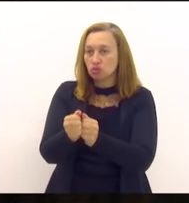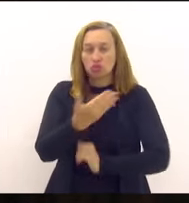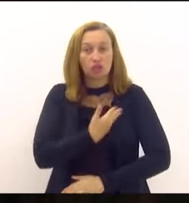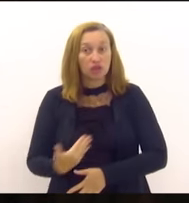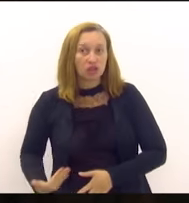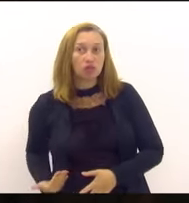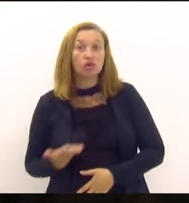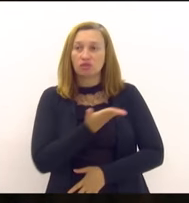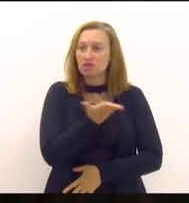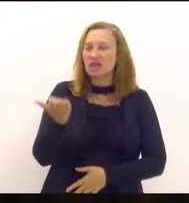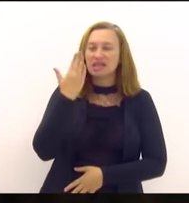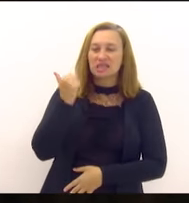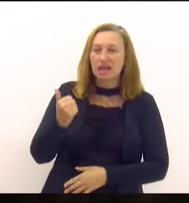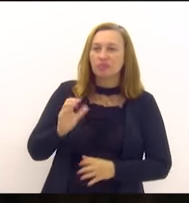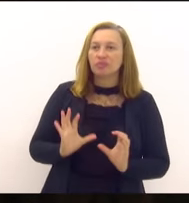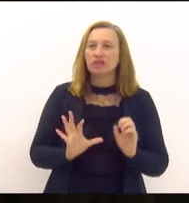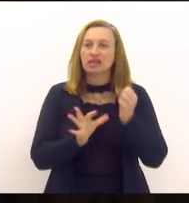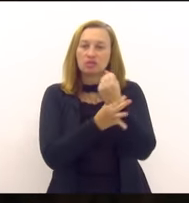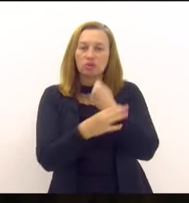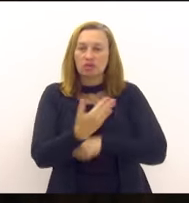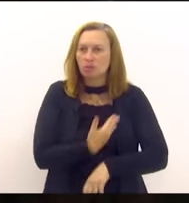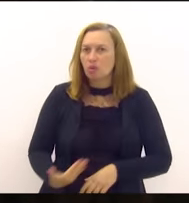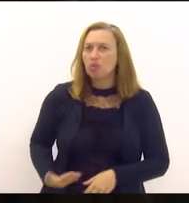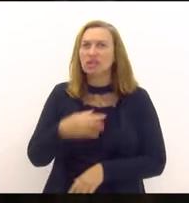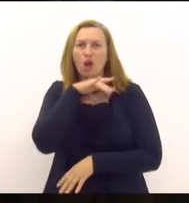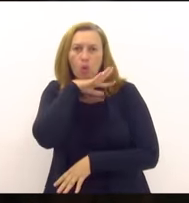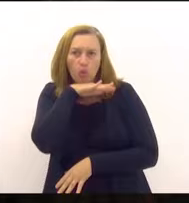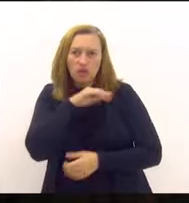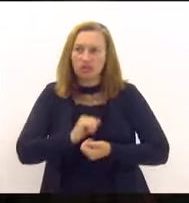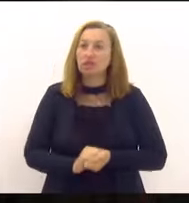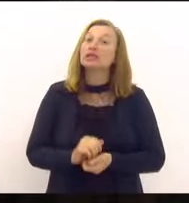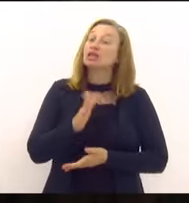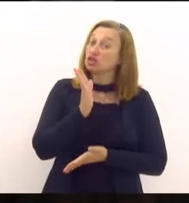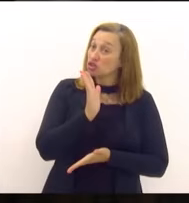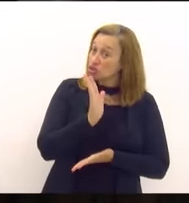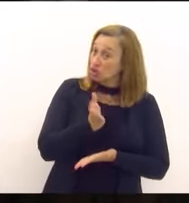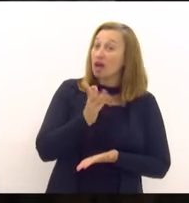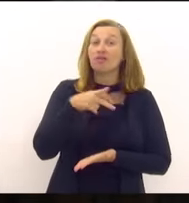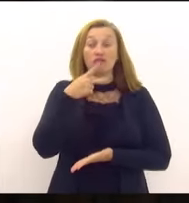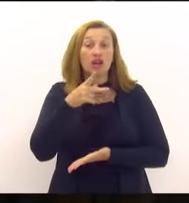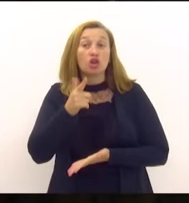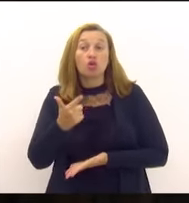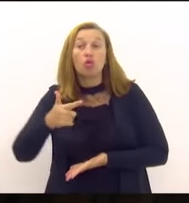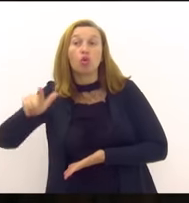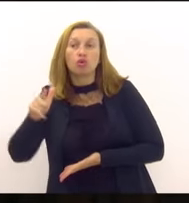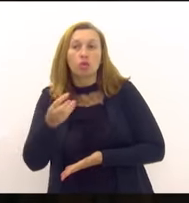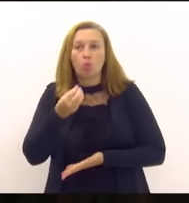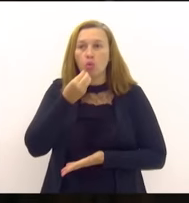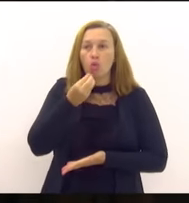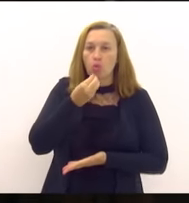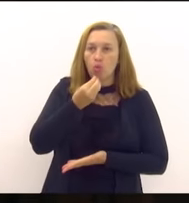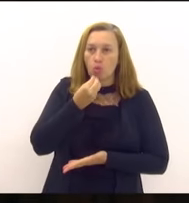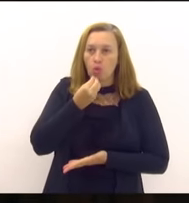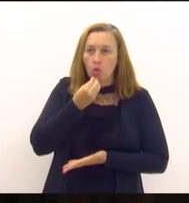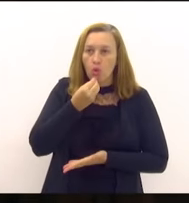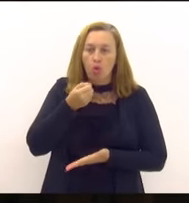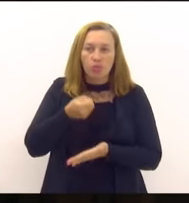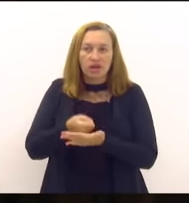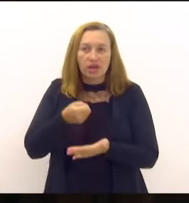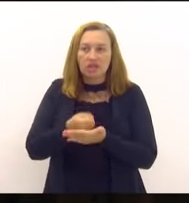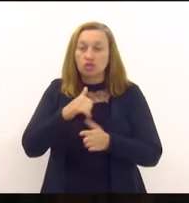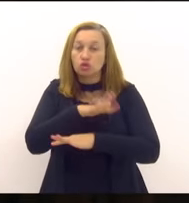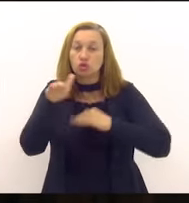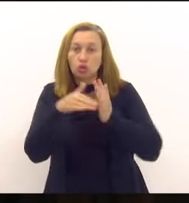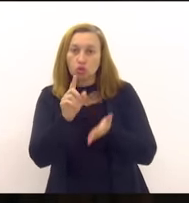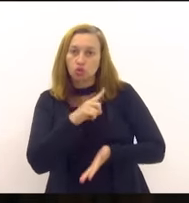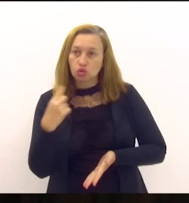gente sabe que a segurança pública está um caos. E esse, como já falei em outra oportunidade aqui, é dever institucional de todos